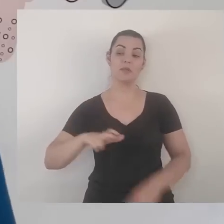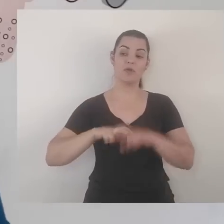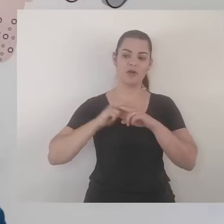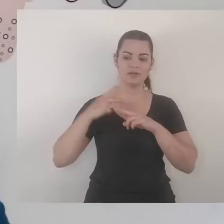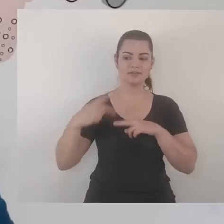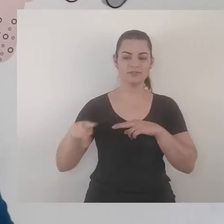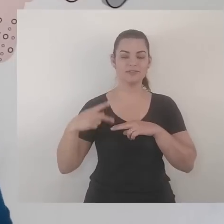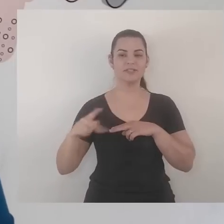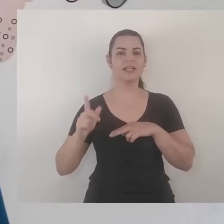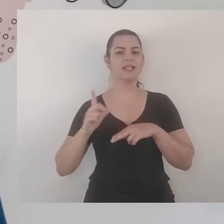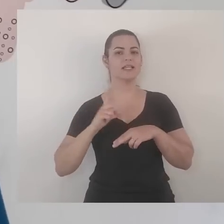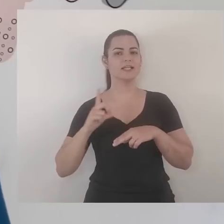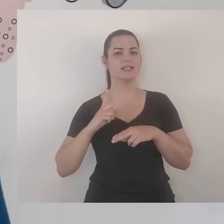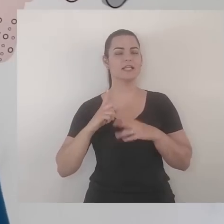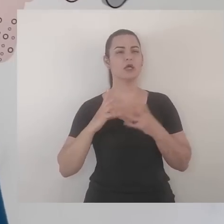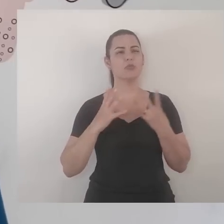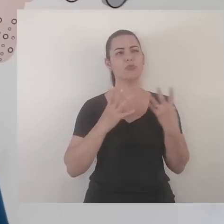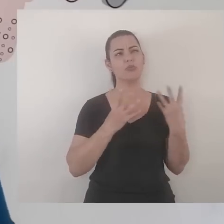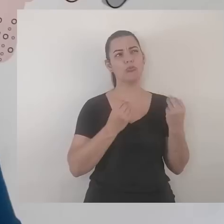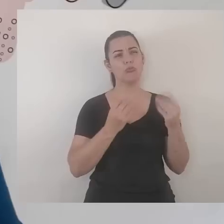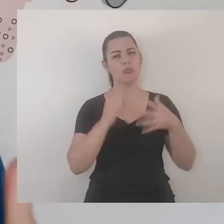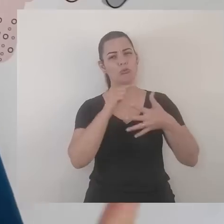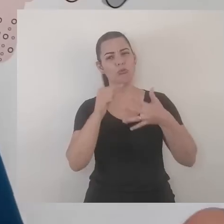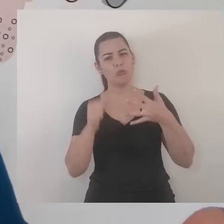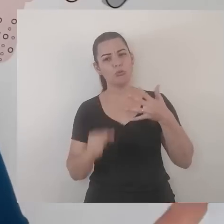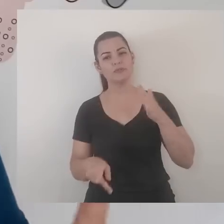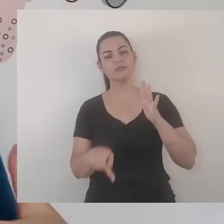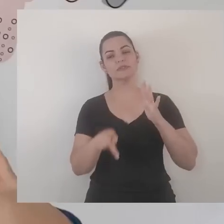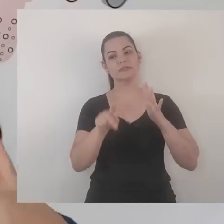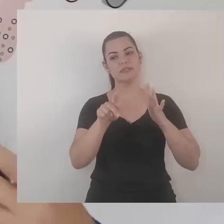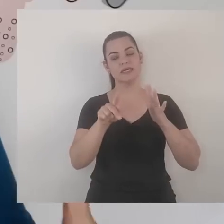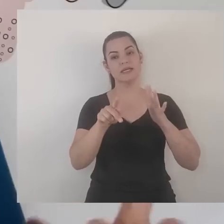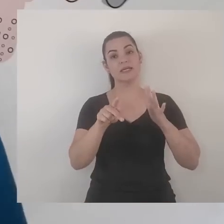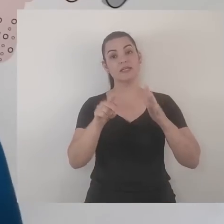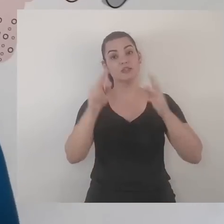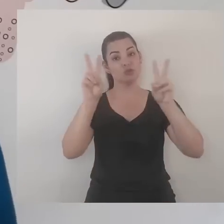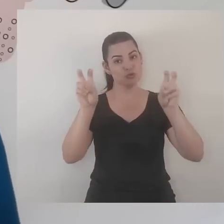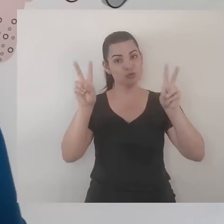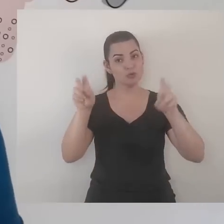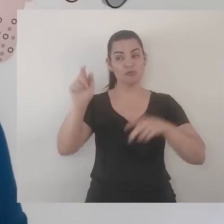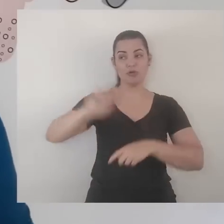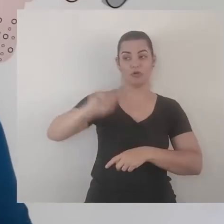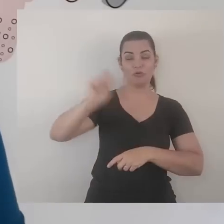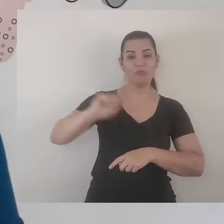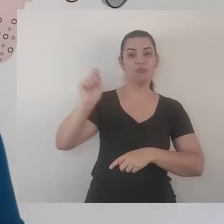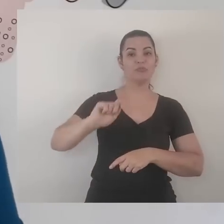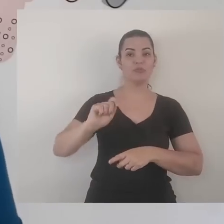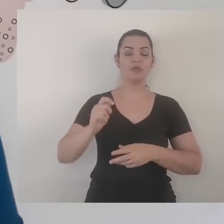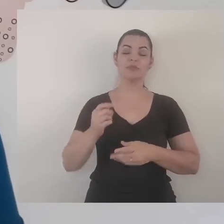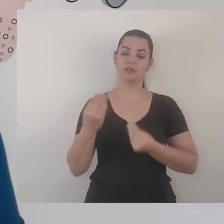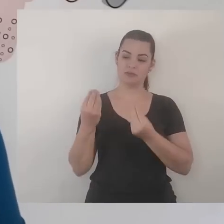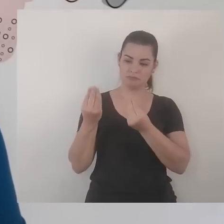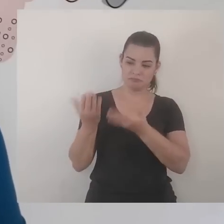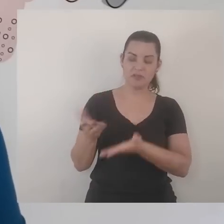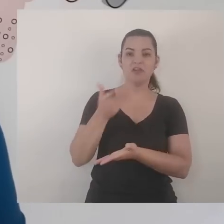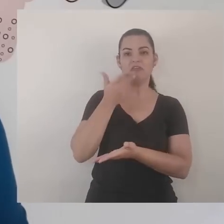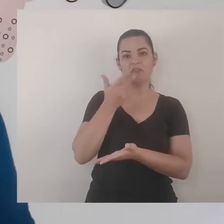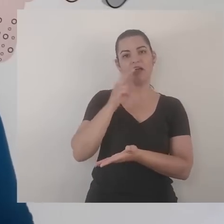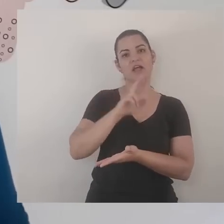muitas questões relacionadas à pipa sendo creditadas, né? Eles falam que foi ele o grande inventor da